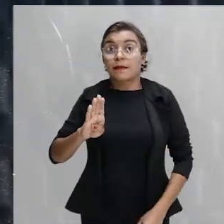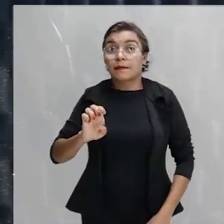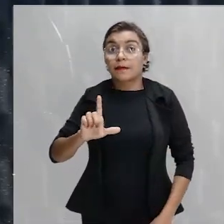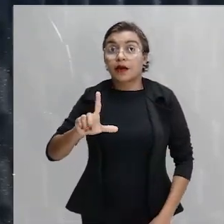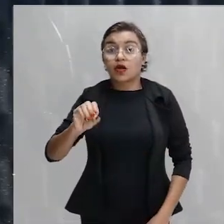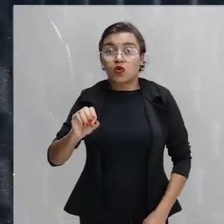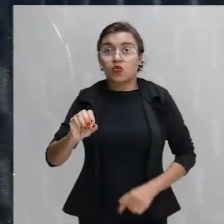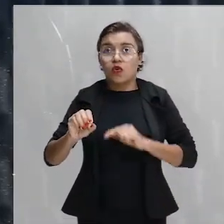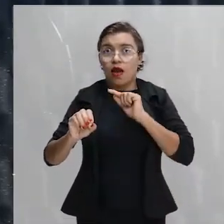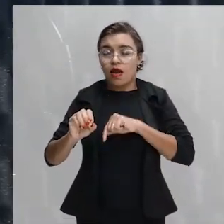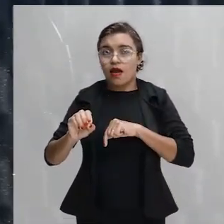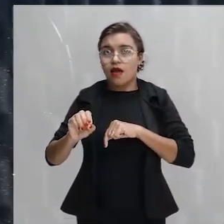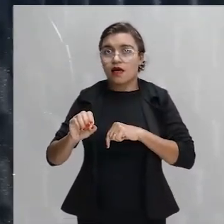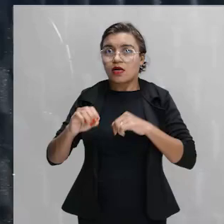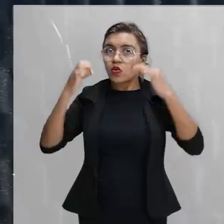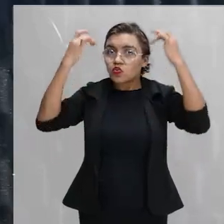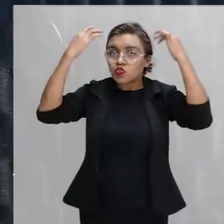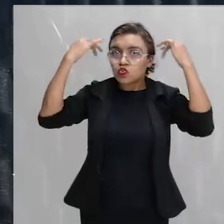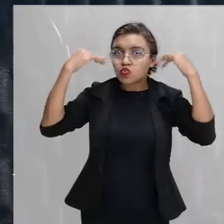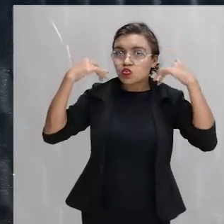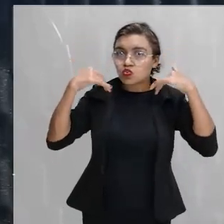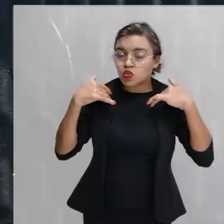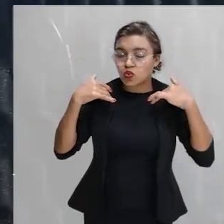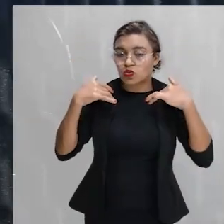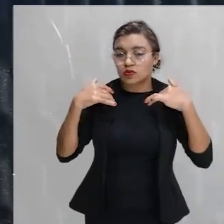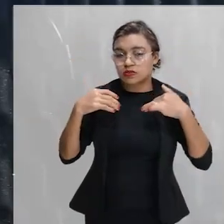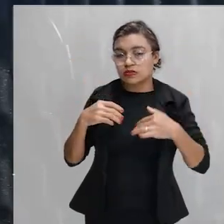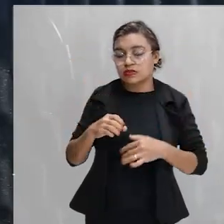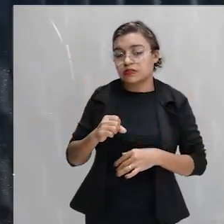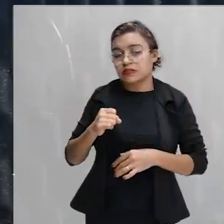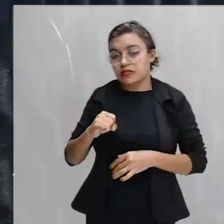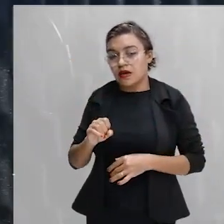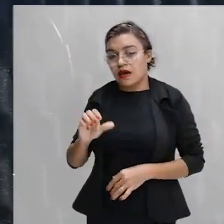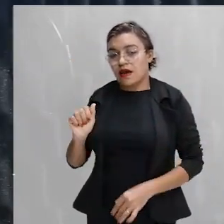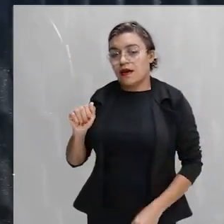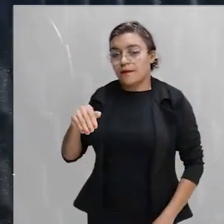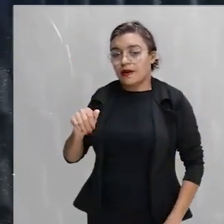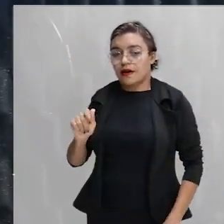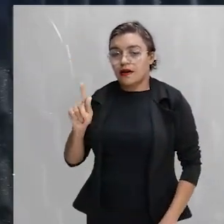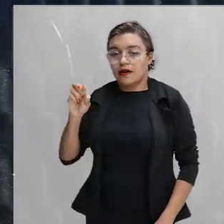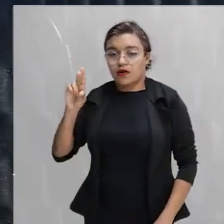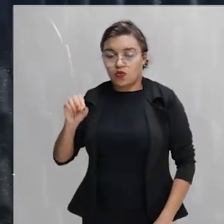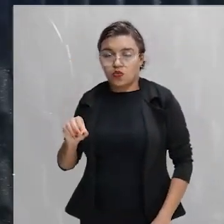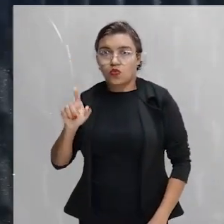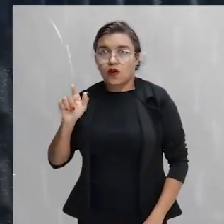O suor sagrado. Quando eu digo amargo, eu estou me referindo a quem?